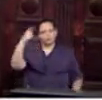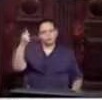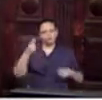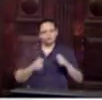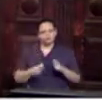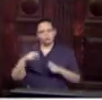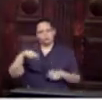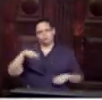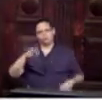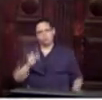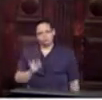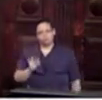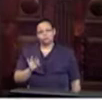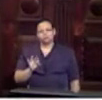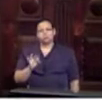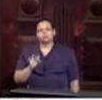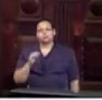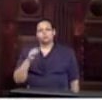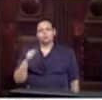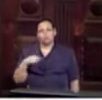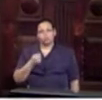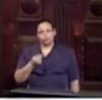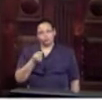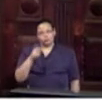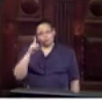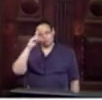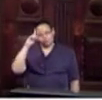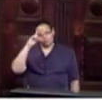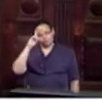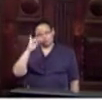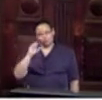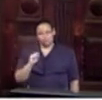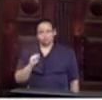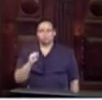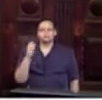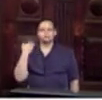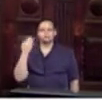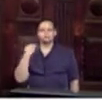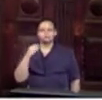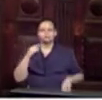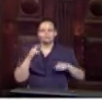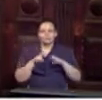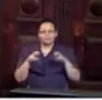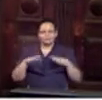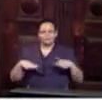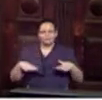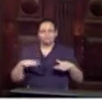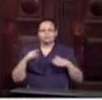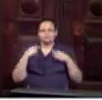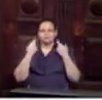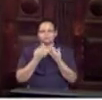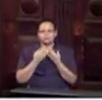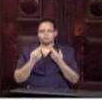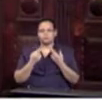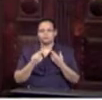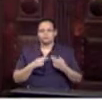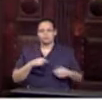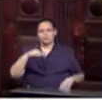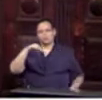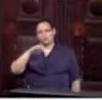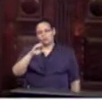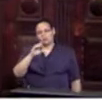a última aqui, há poucos dias atrás, no plenário, lá no auditório, Nelson